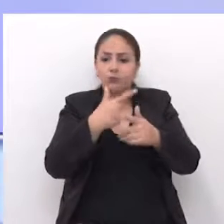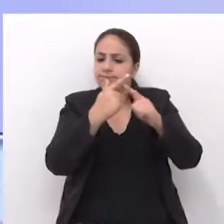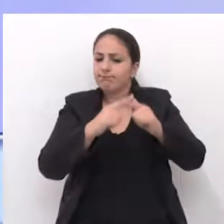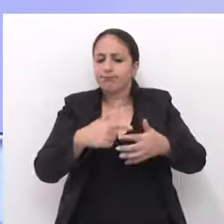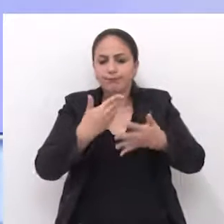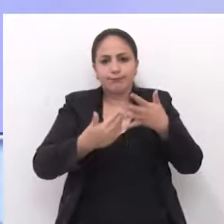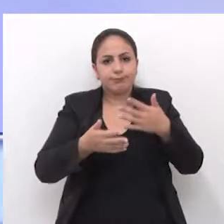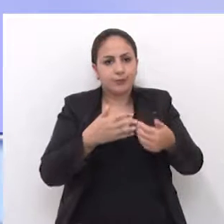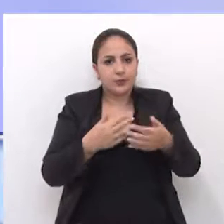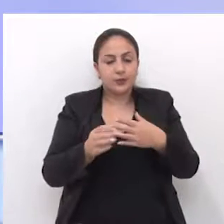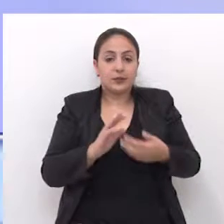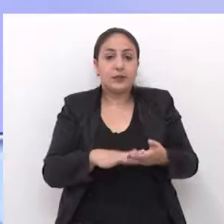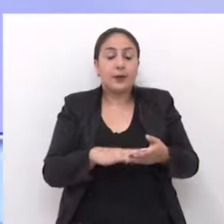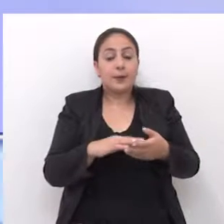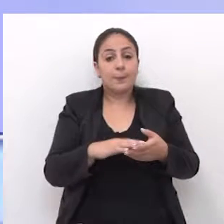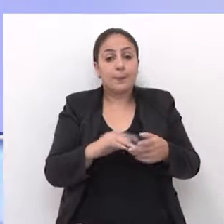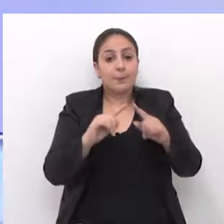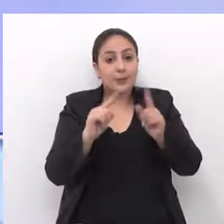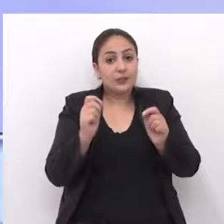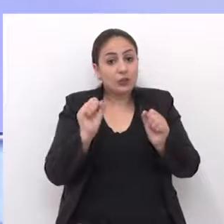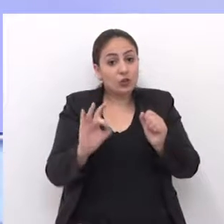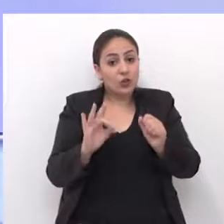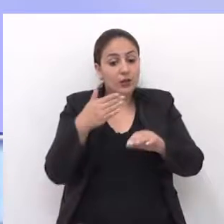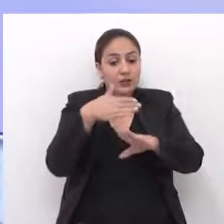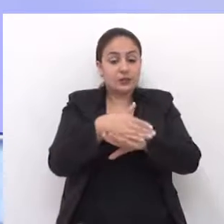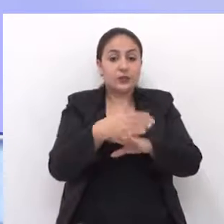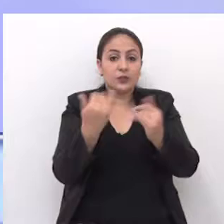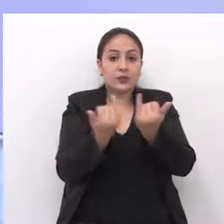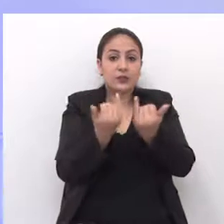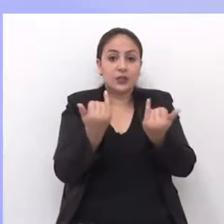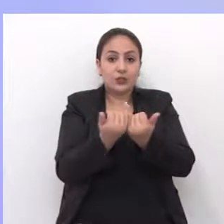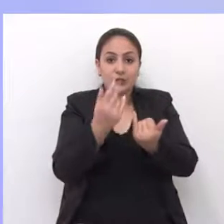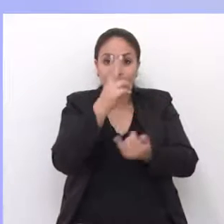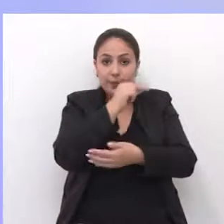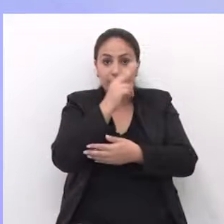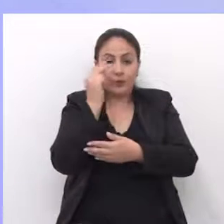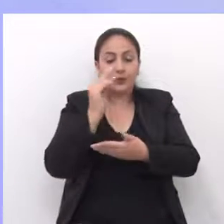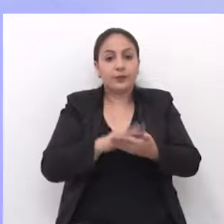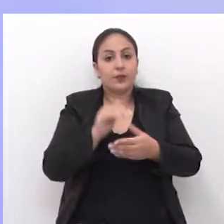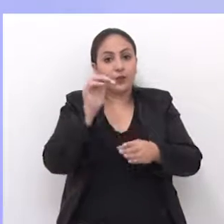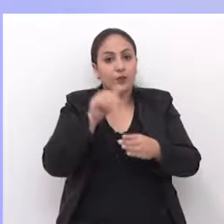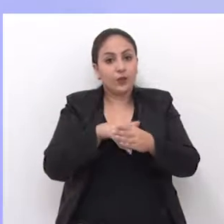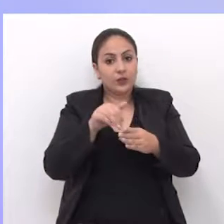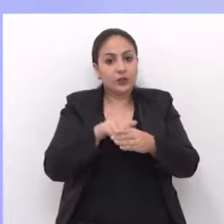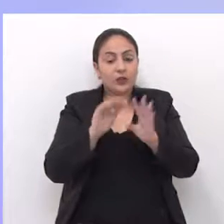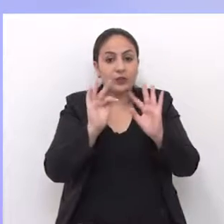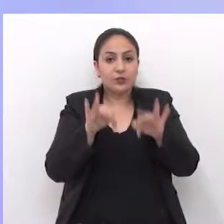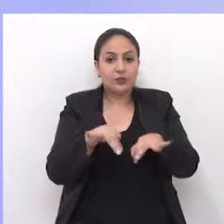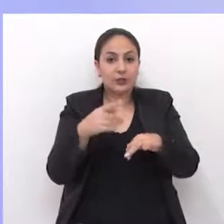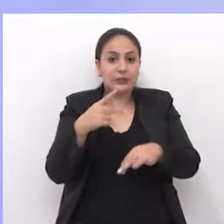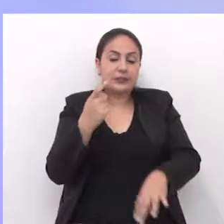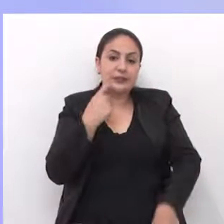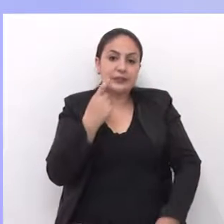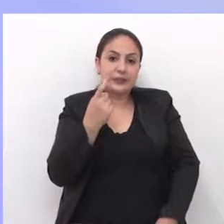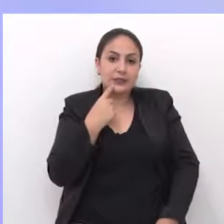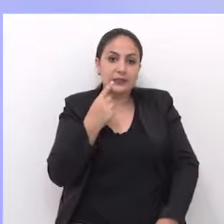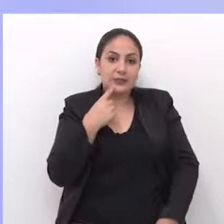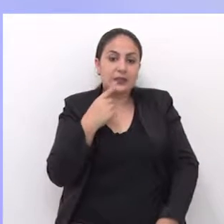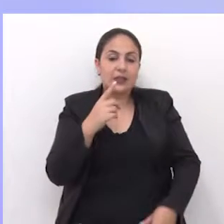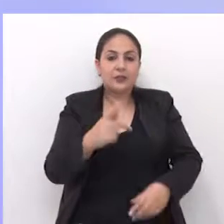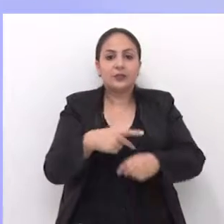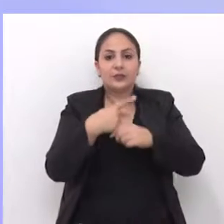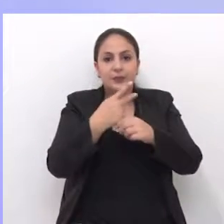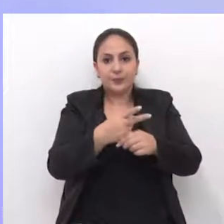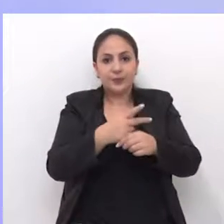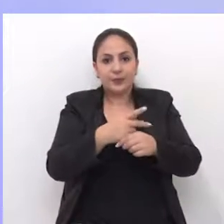Para isso, basta acessar o site da Prefeitura. A votação encerra nesta sexta-feira e os vencedores serão